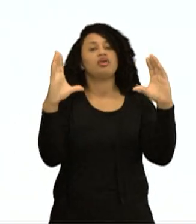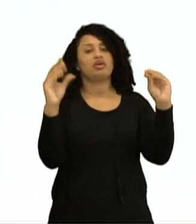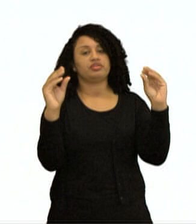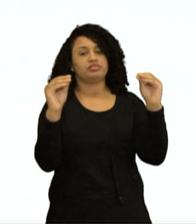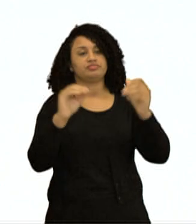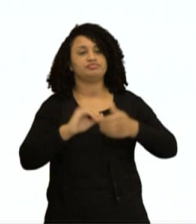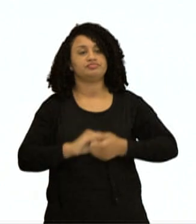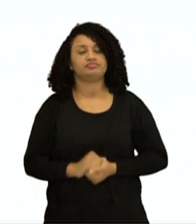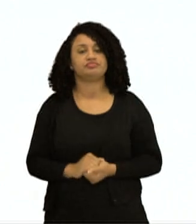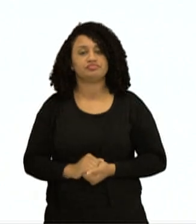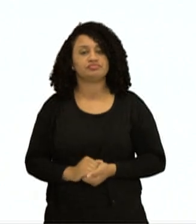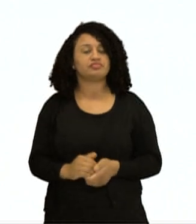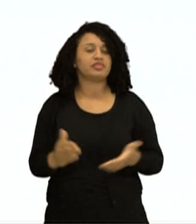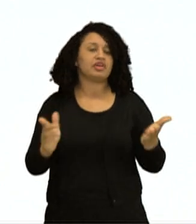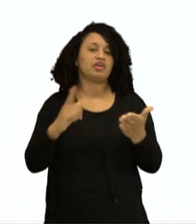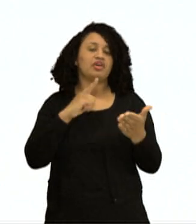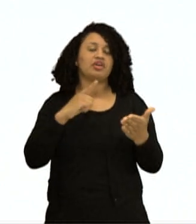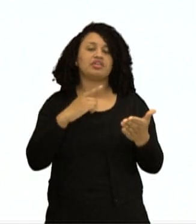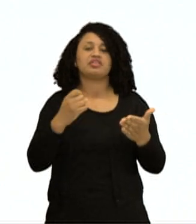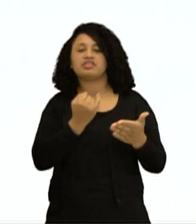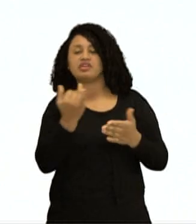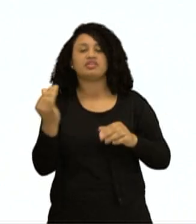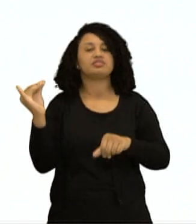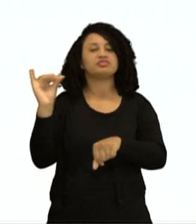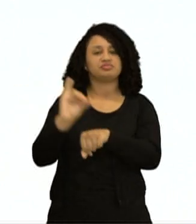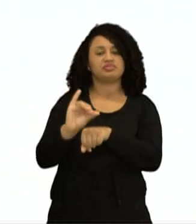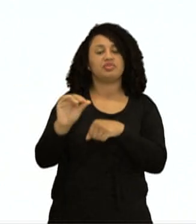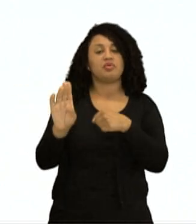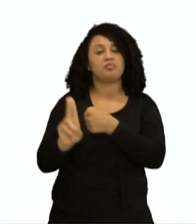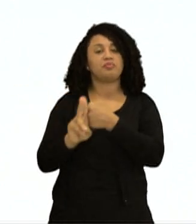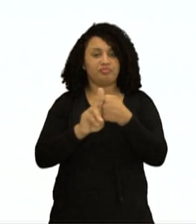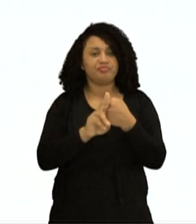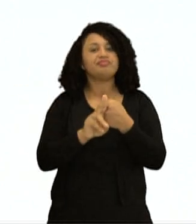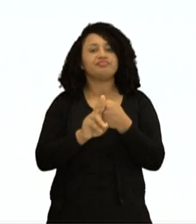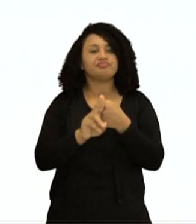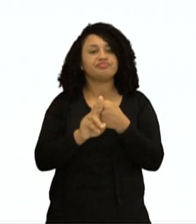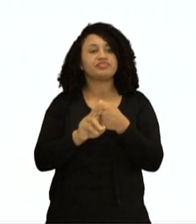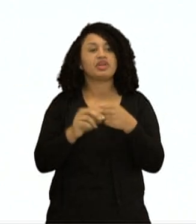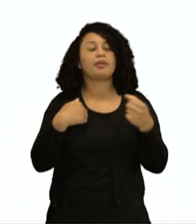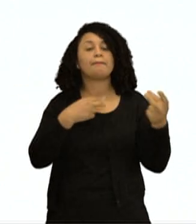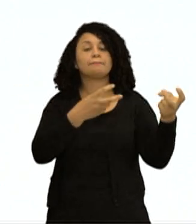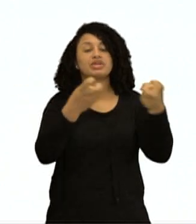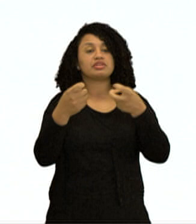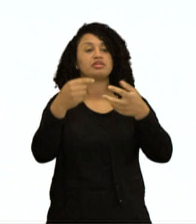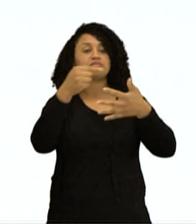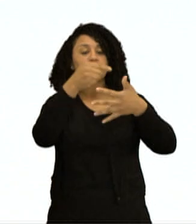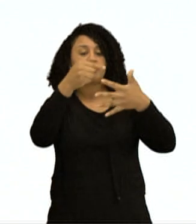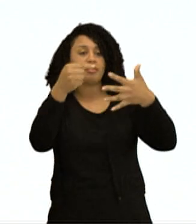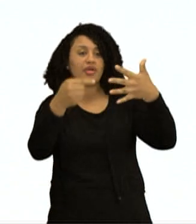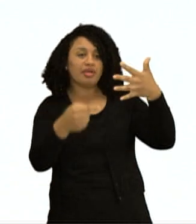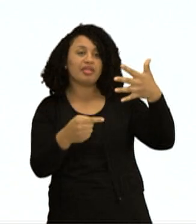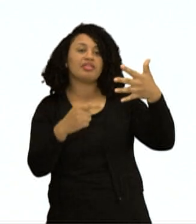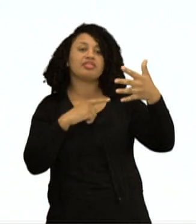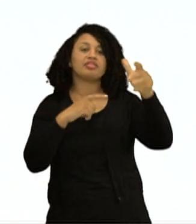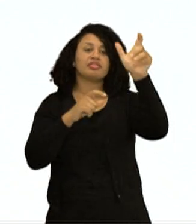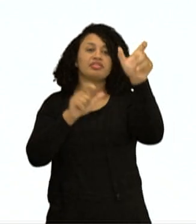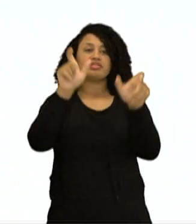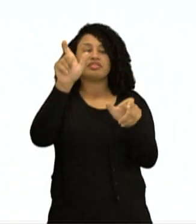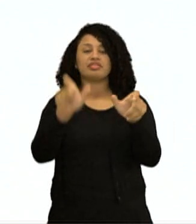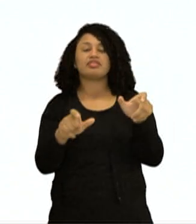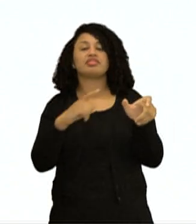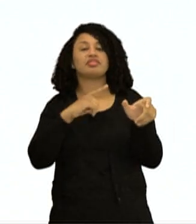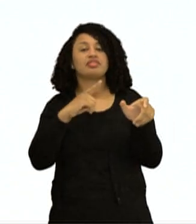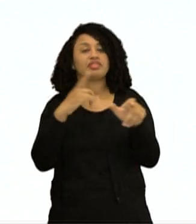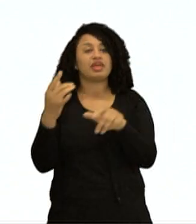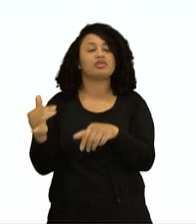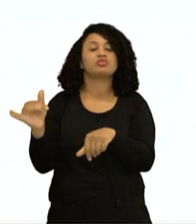então agora os object pronouns. Observe que cada object corresponde a um sujeito. Então,